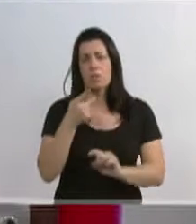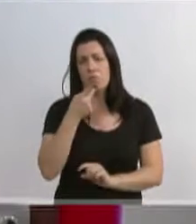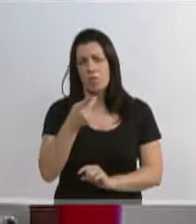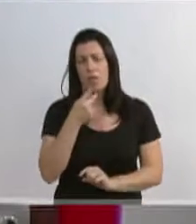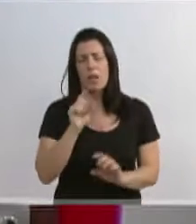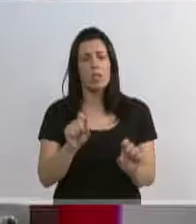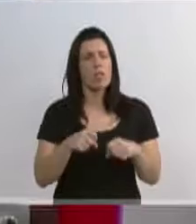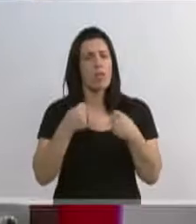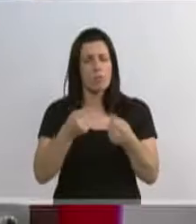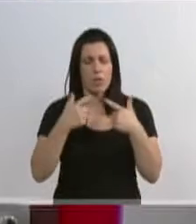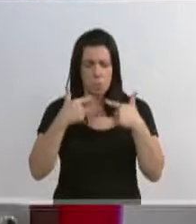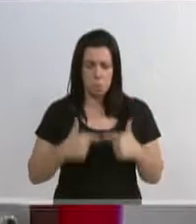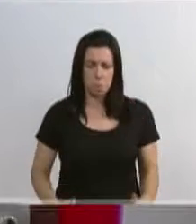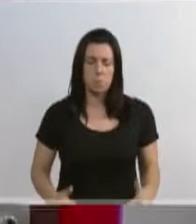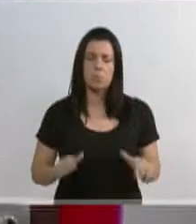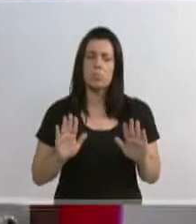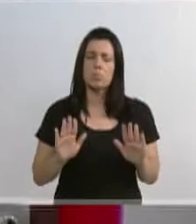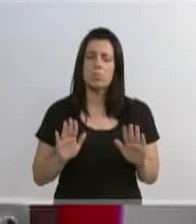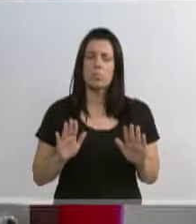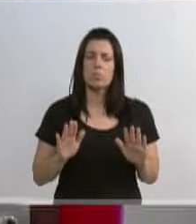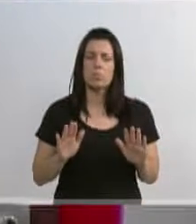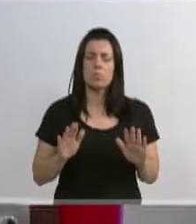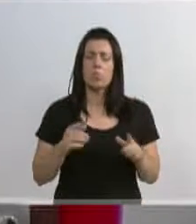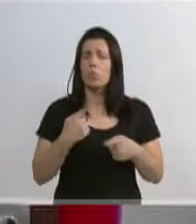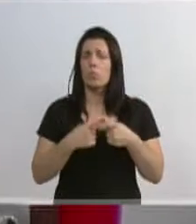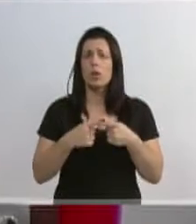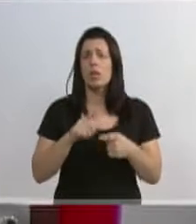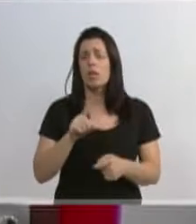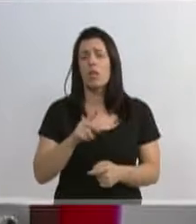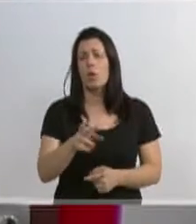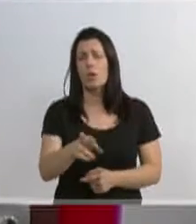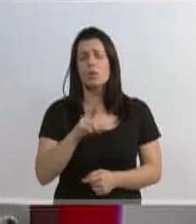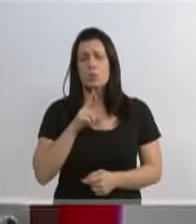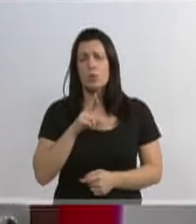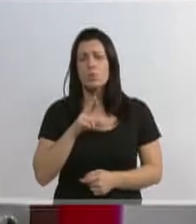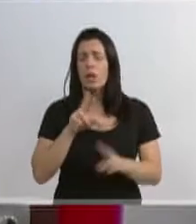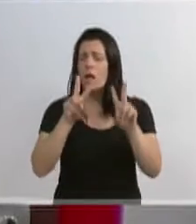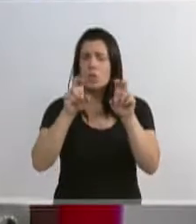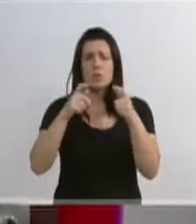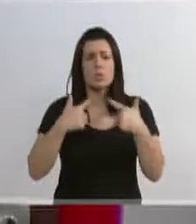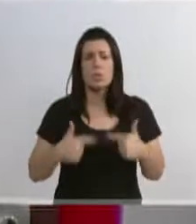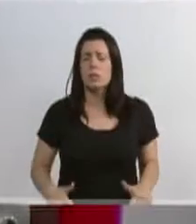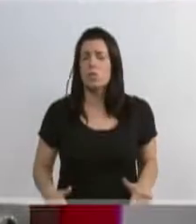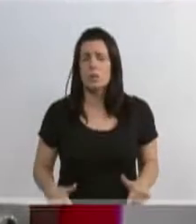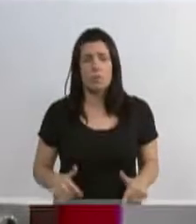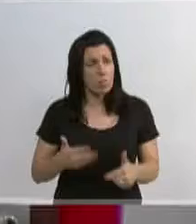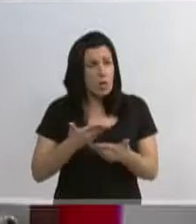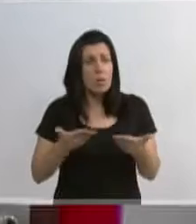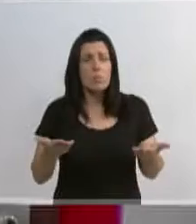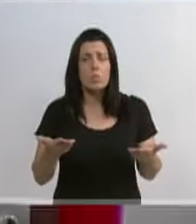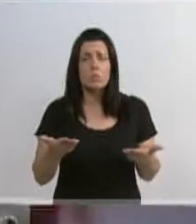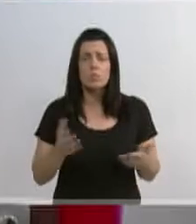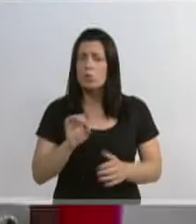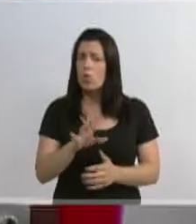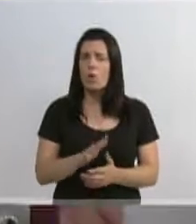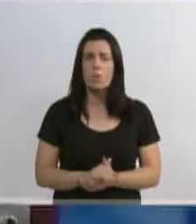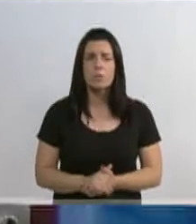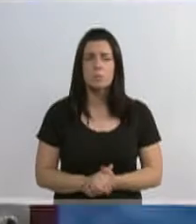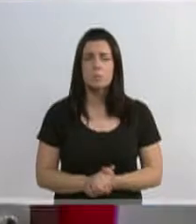que defendem a transparência, não vejo por que não responder a algo que fala de transparência. Vamos ser transparentes, gente. Só isso.